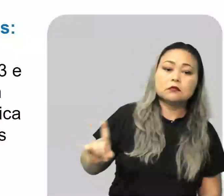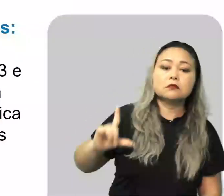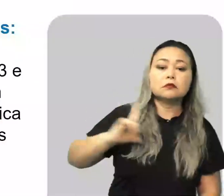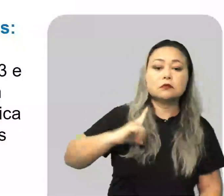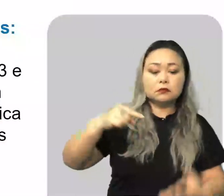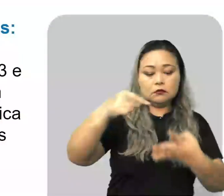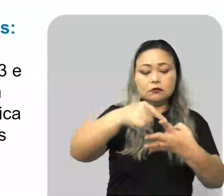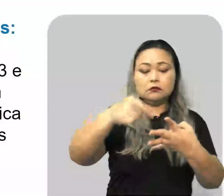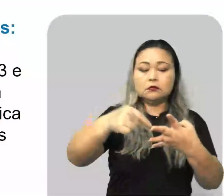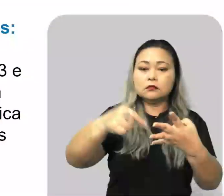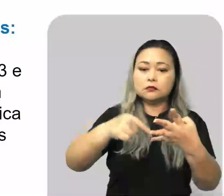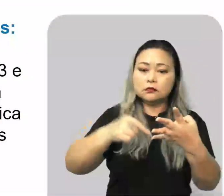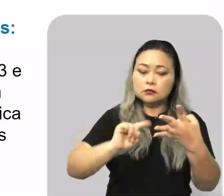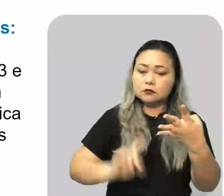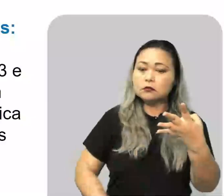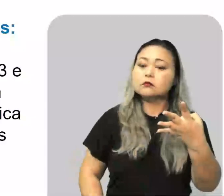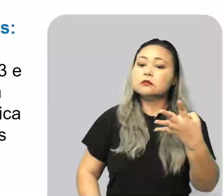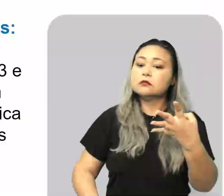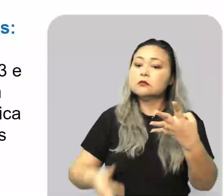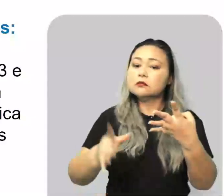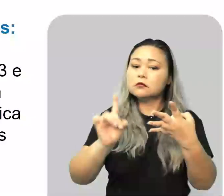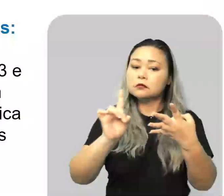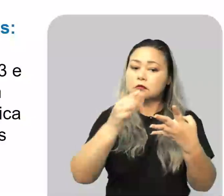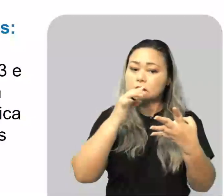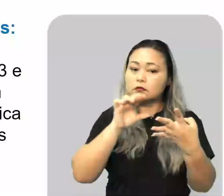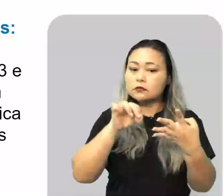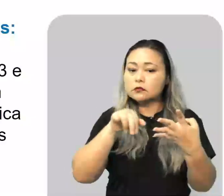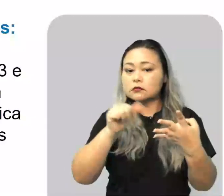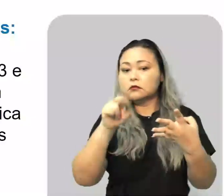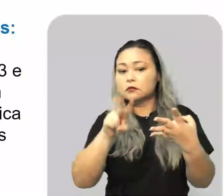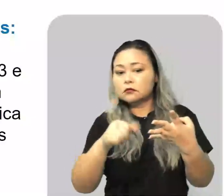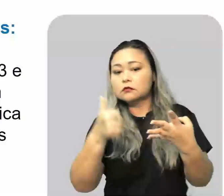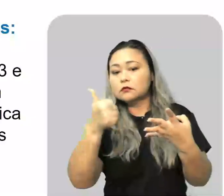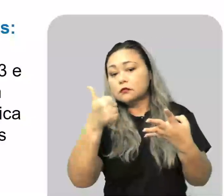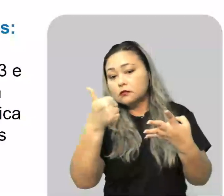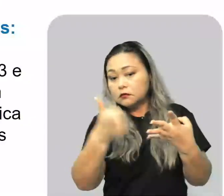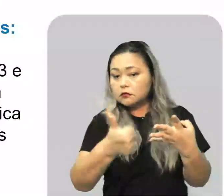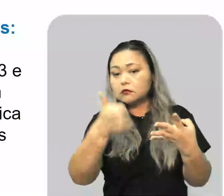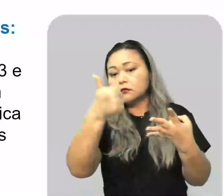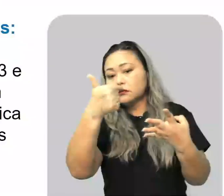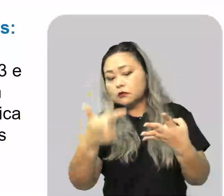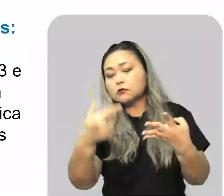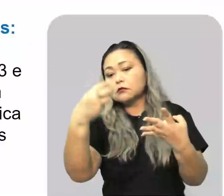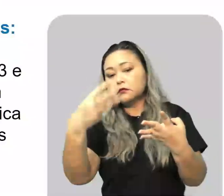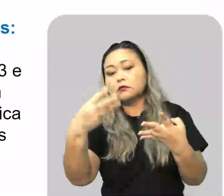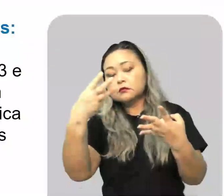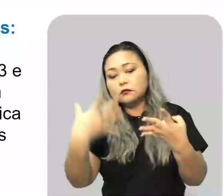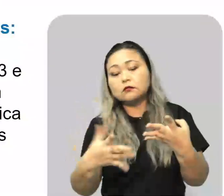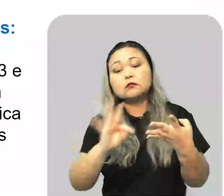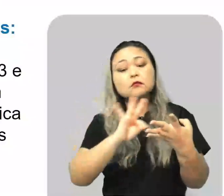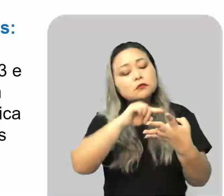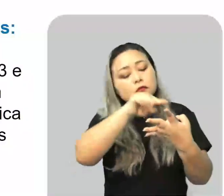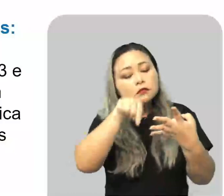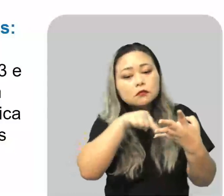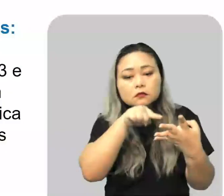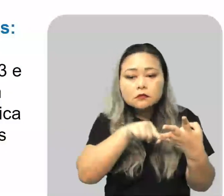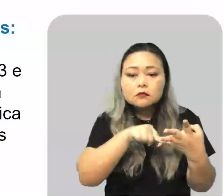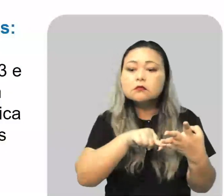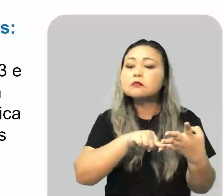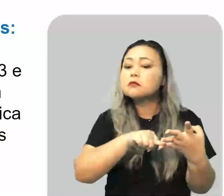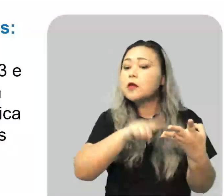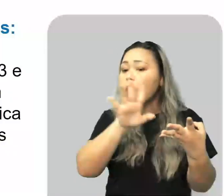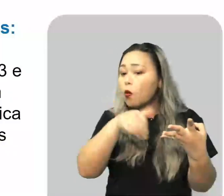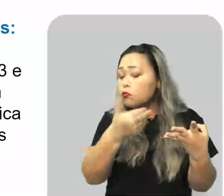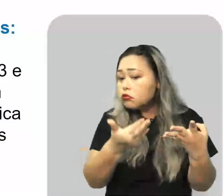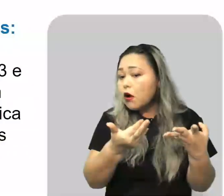Existem 4 sorotipos, DEN1, DEN2, DEN3 e DEN4. E todos podem causar tanto a forma clássica